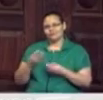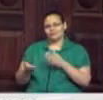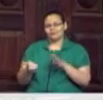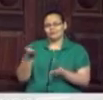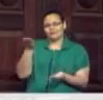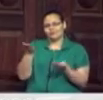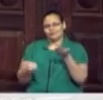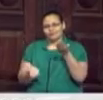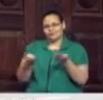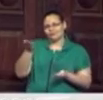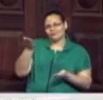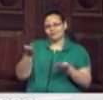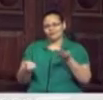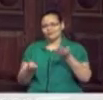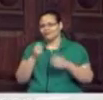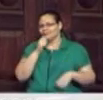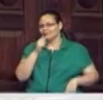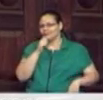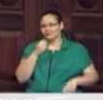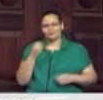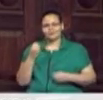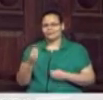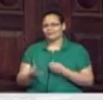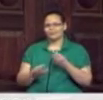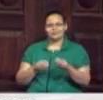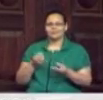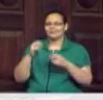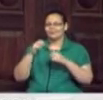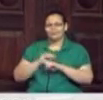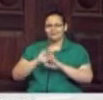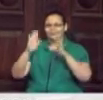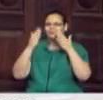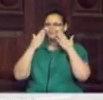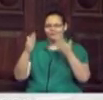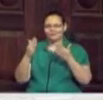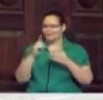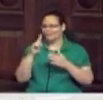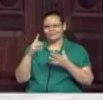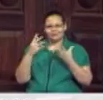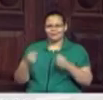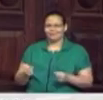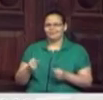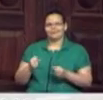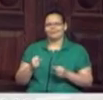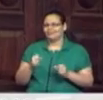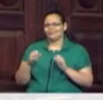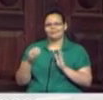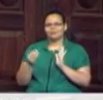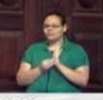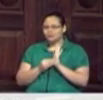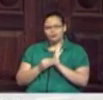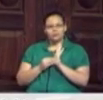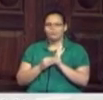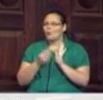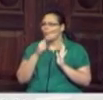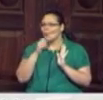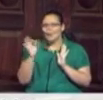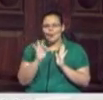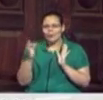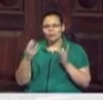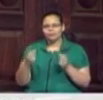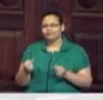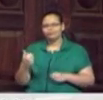reequilíbrio. Sem dar nenhuma margem de transparência, não aprovou nenhuma das nossas emendas